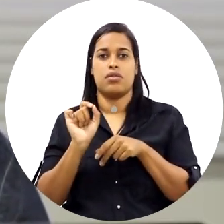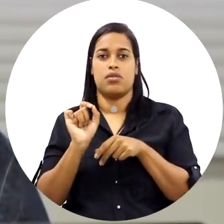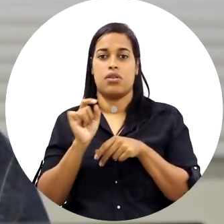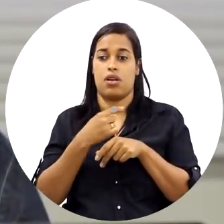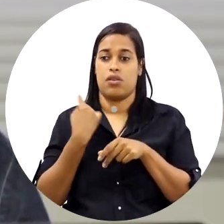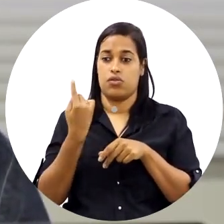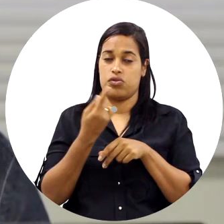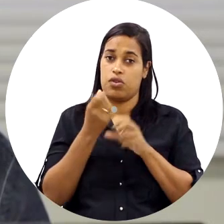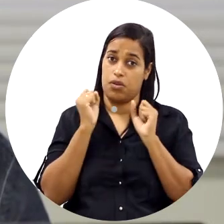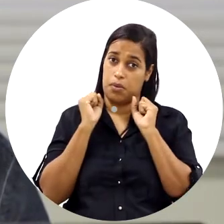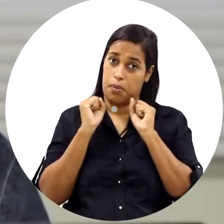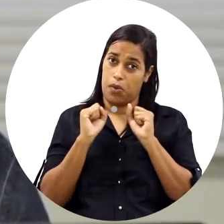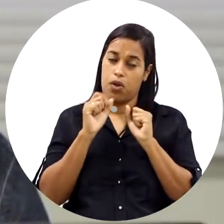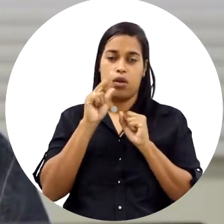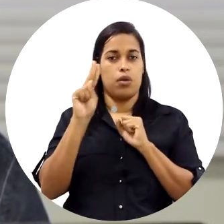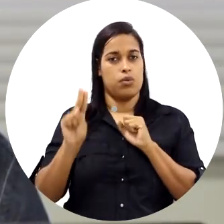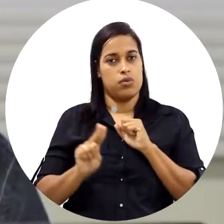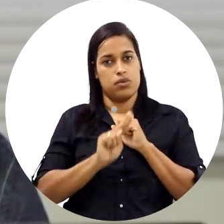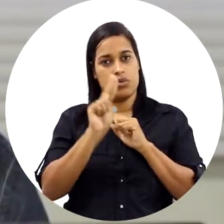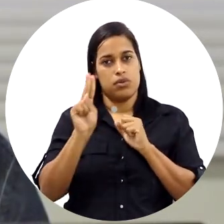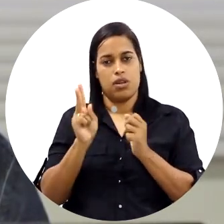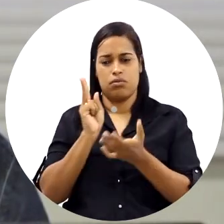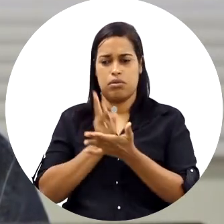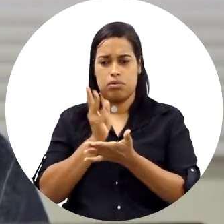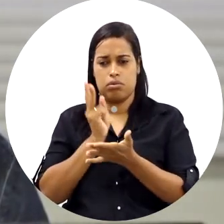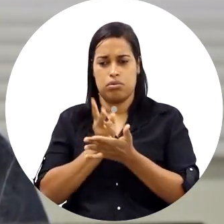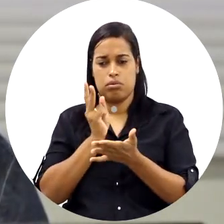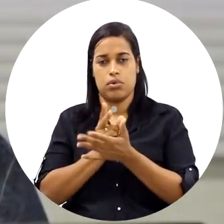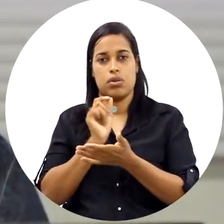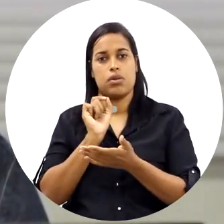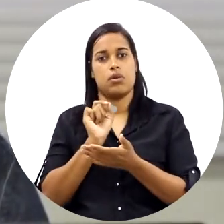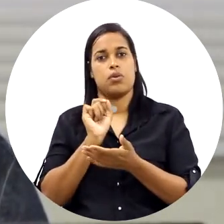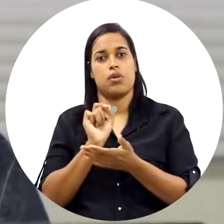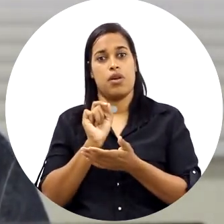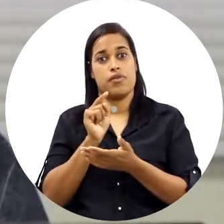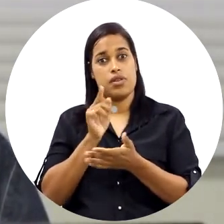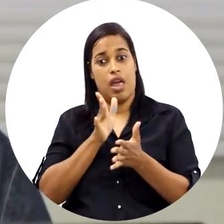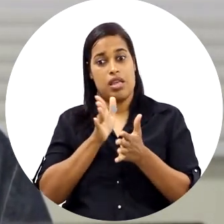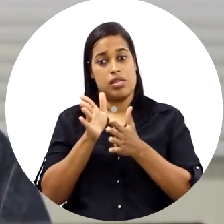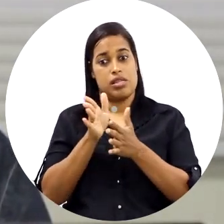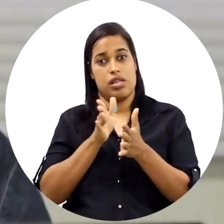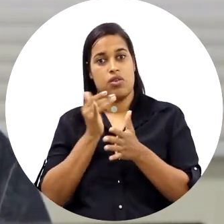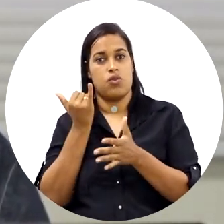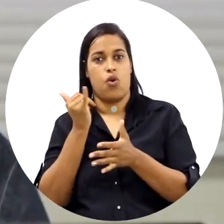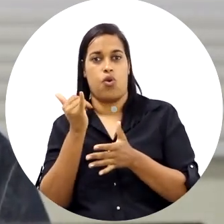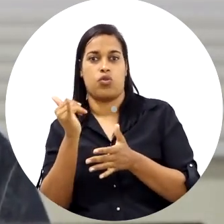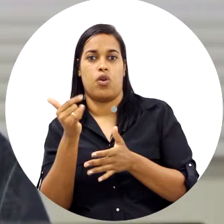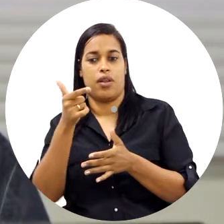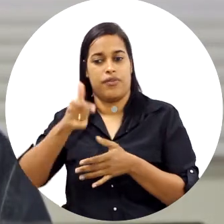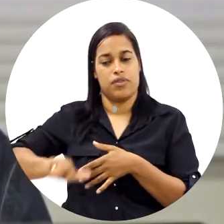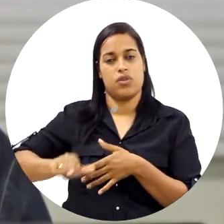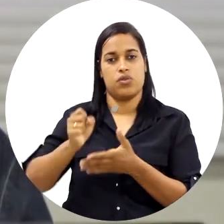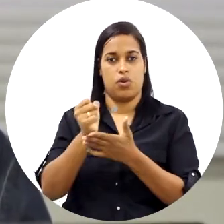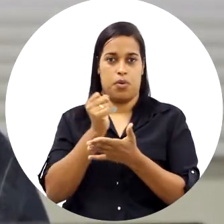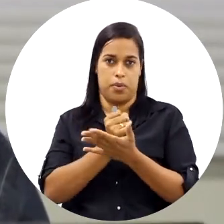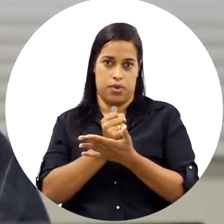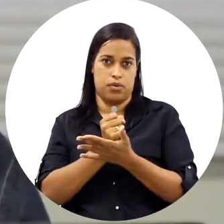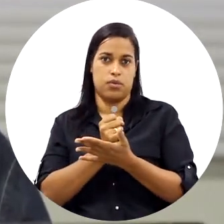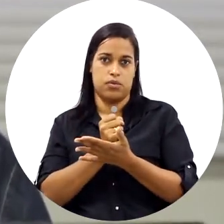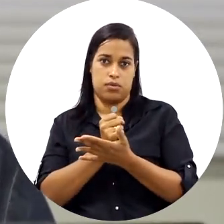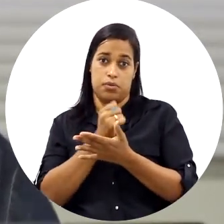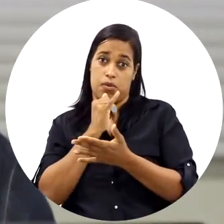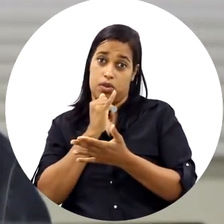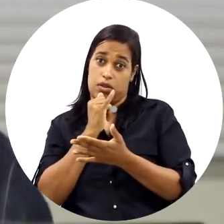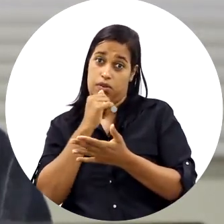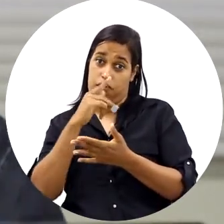gente pode, e é bem utilizado no Writer, é a questão de você estar permitindo o controle e revisão de documentos, né? Então, por